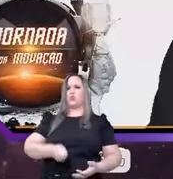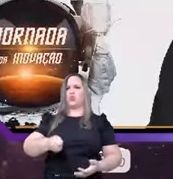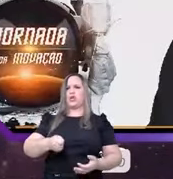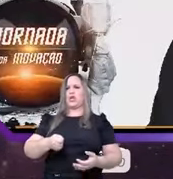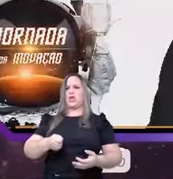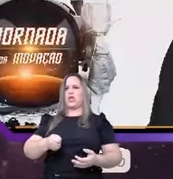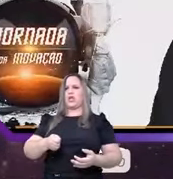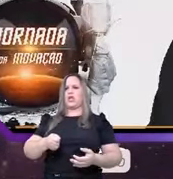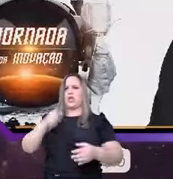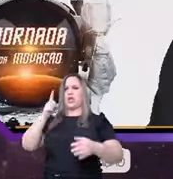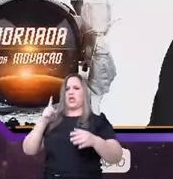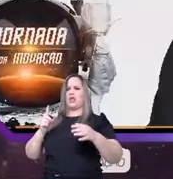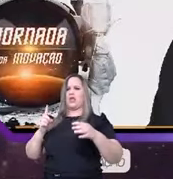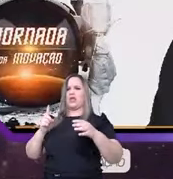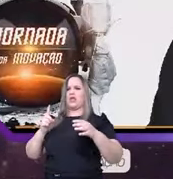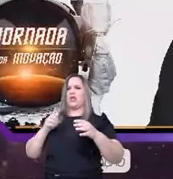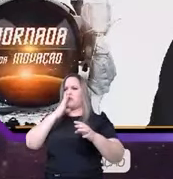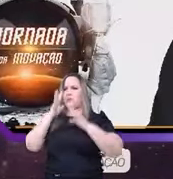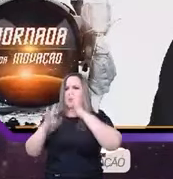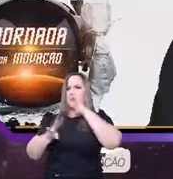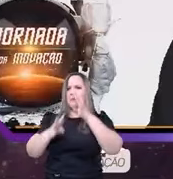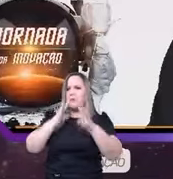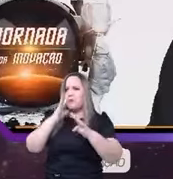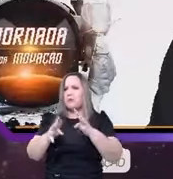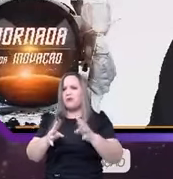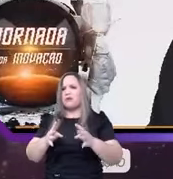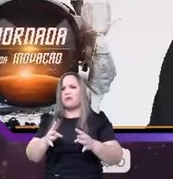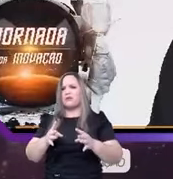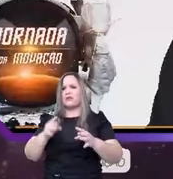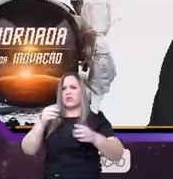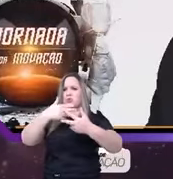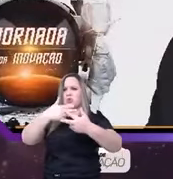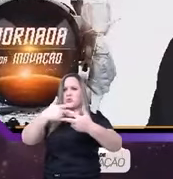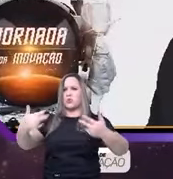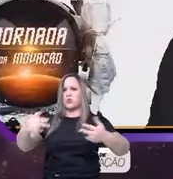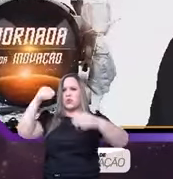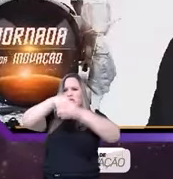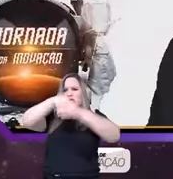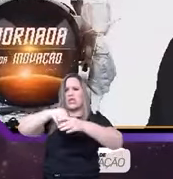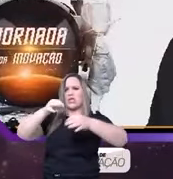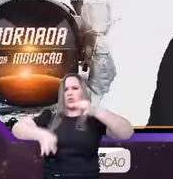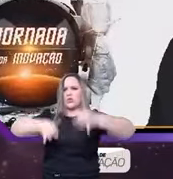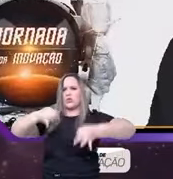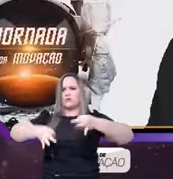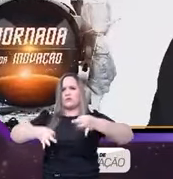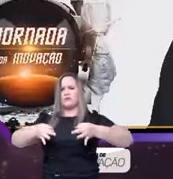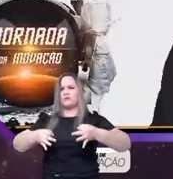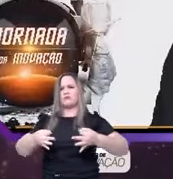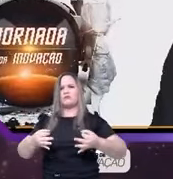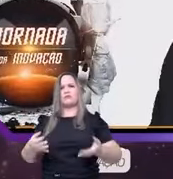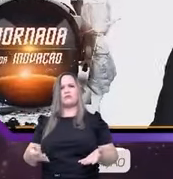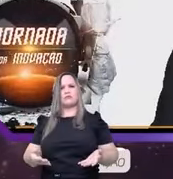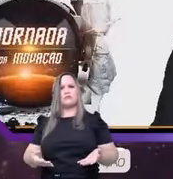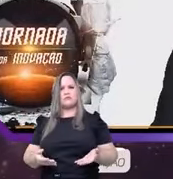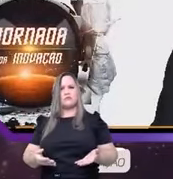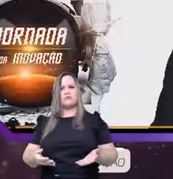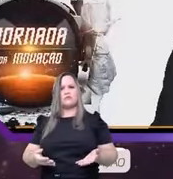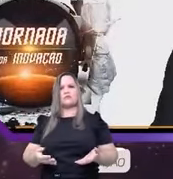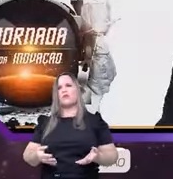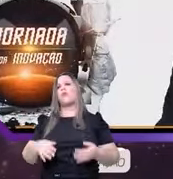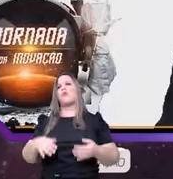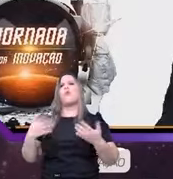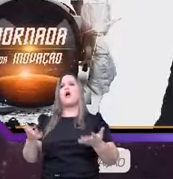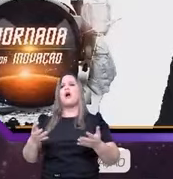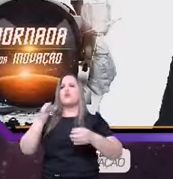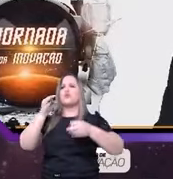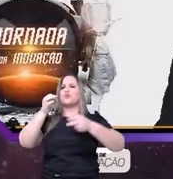Mas será que os juízes não deveriam estar nas suas jurisdições cuidando do tamanho da massa processual que nós temos? Qual é o ganho que o Poder Judiciário teria